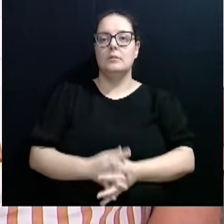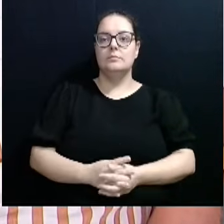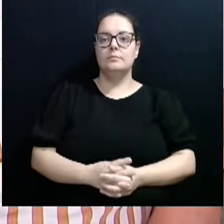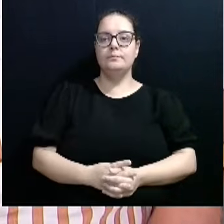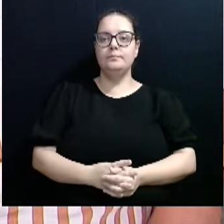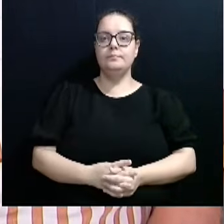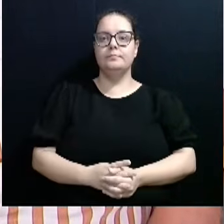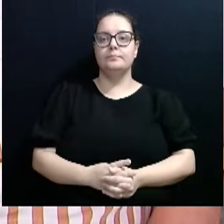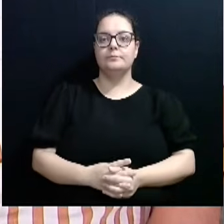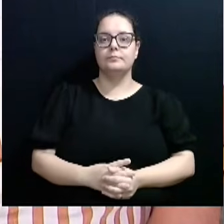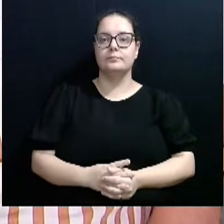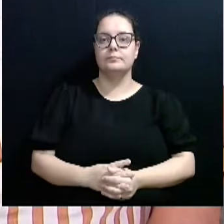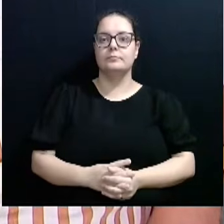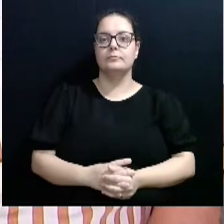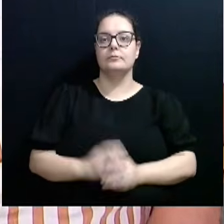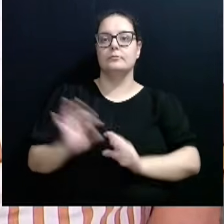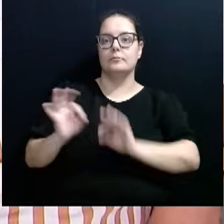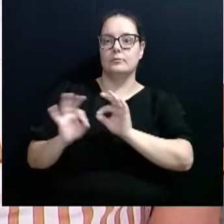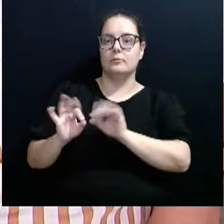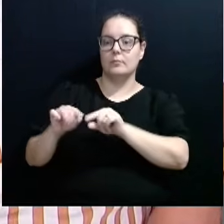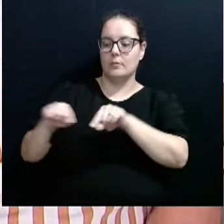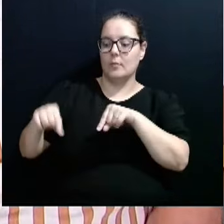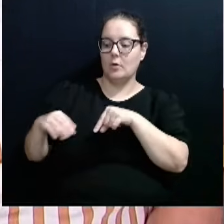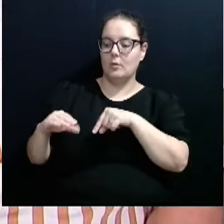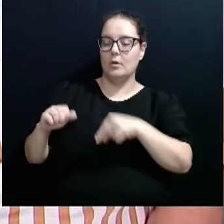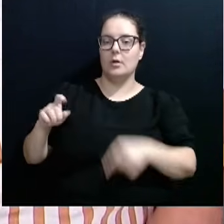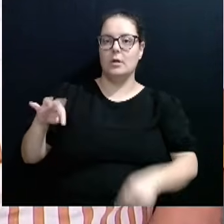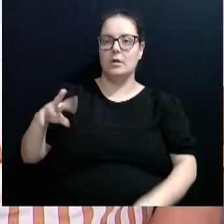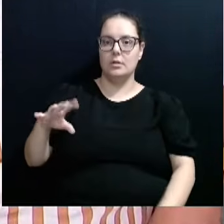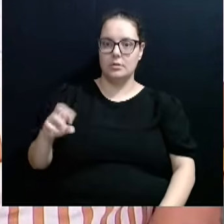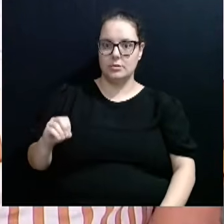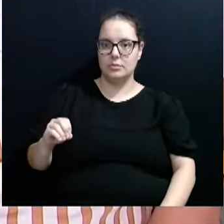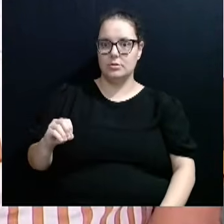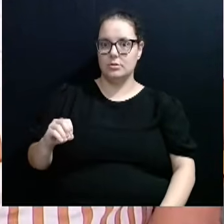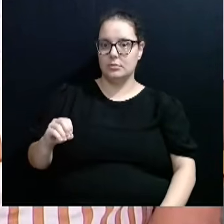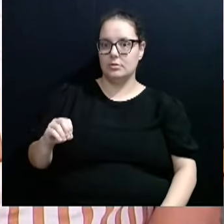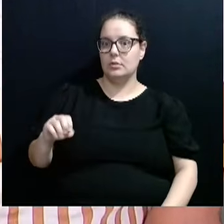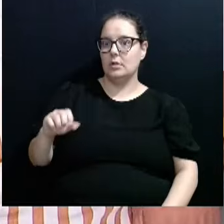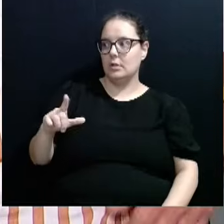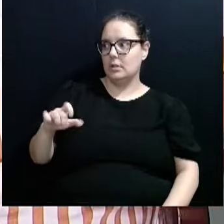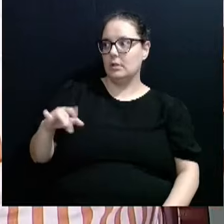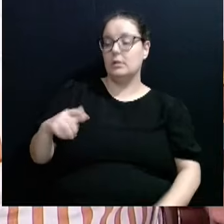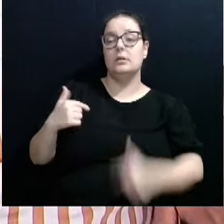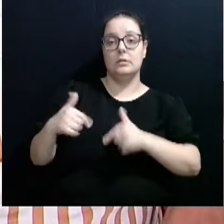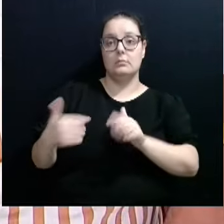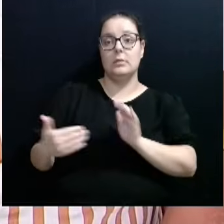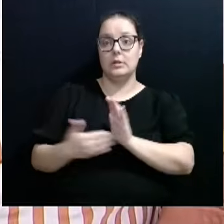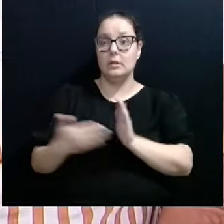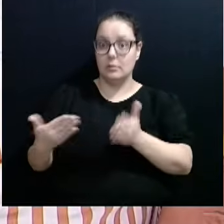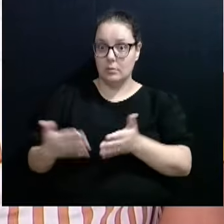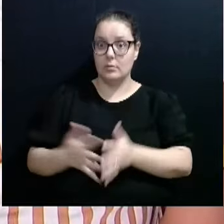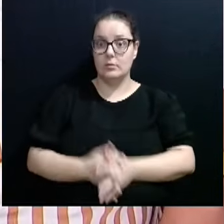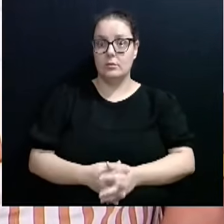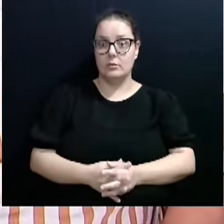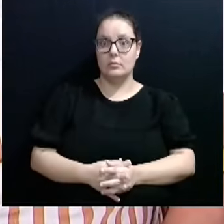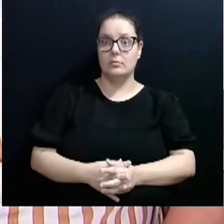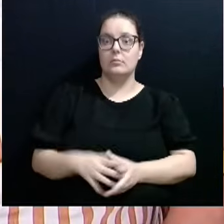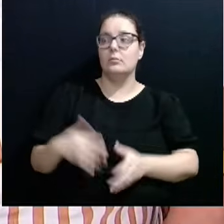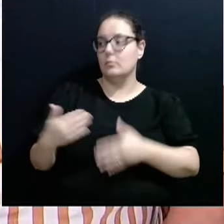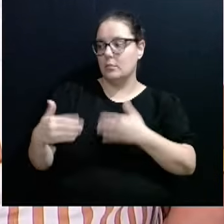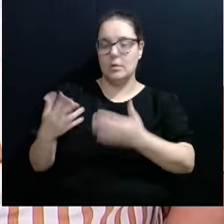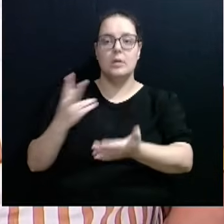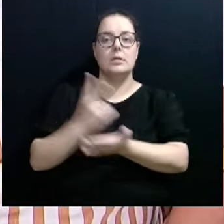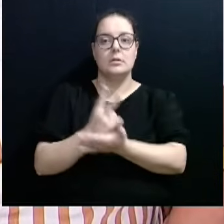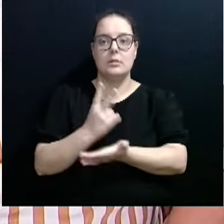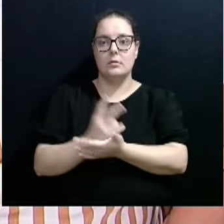o cantinho da Leni, que ela tem peças excelentes, ela trabalha até hoje, e continuando sempre consignado. E